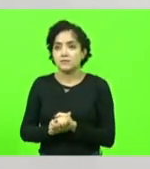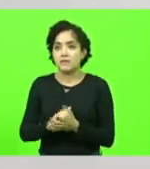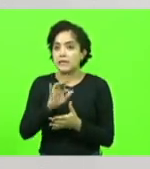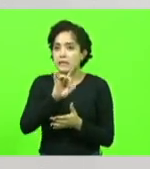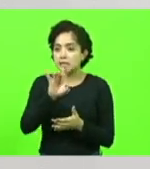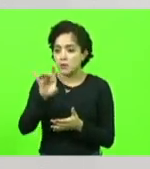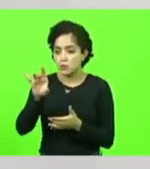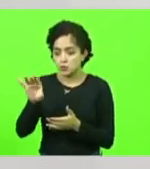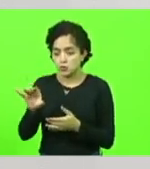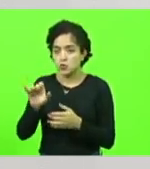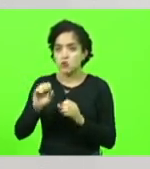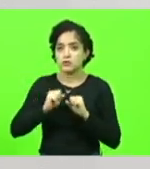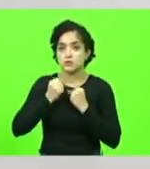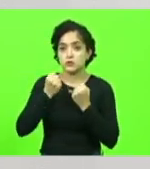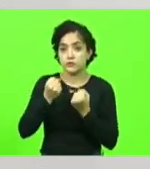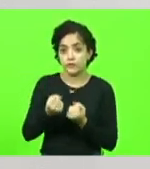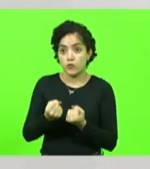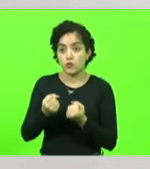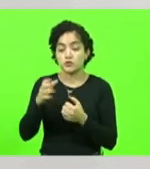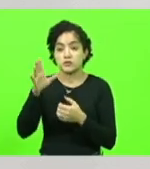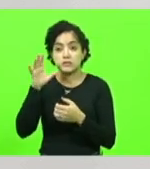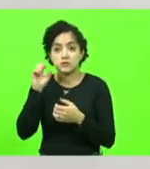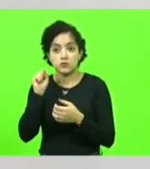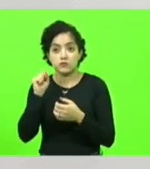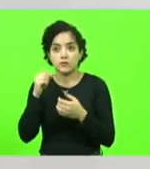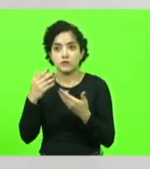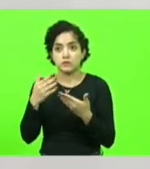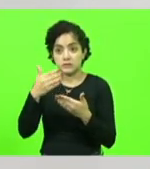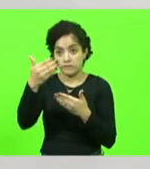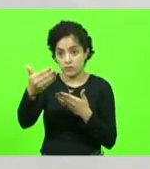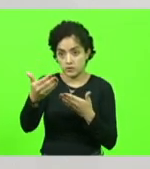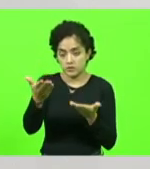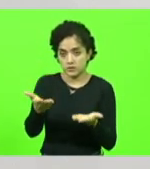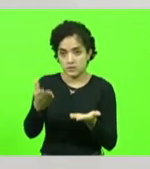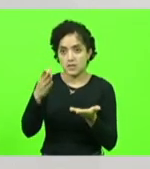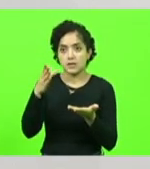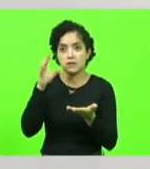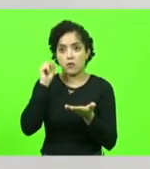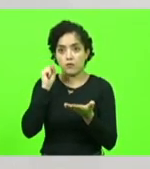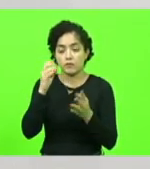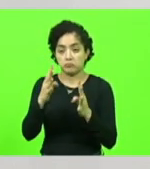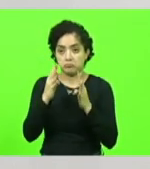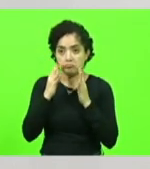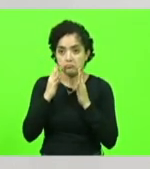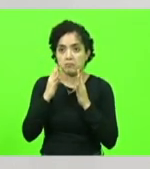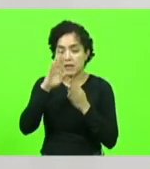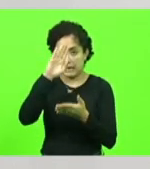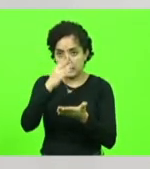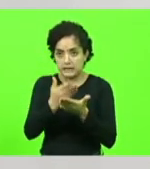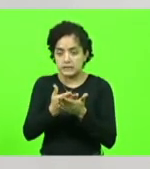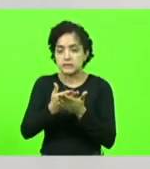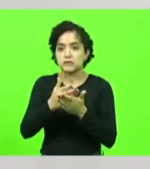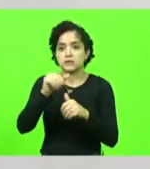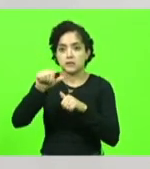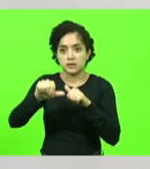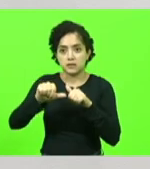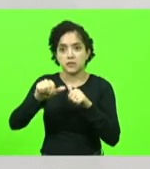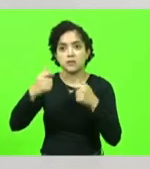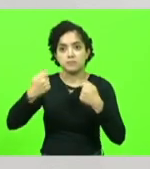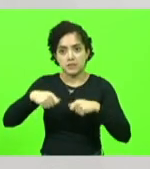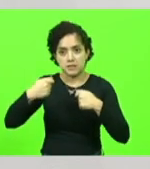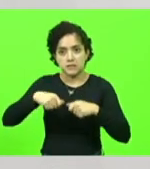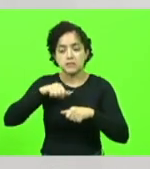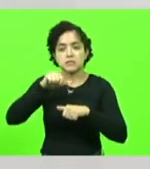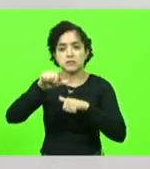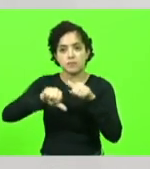nós, cada um que está nos ouvindo, cada um aqui fora. Se você que está me ouvindo agora acredita que o Brasil também precisa de reformas, tenha certeza, isso só